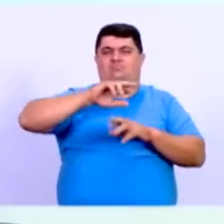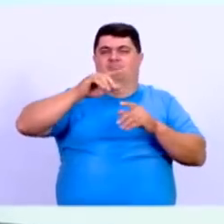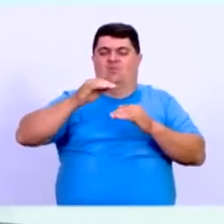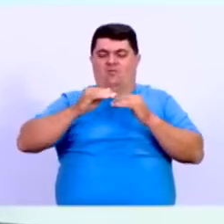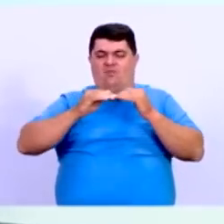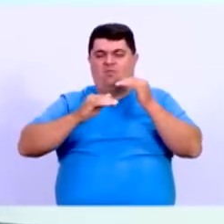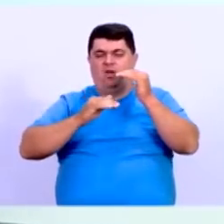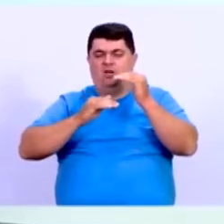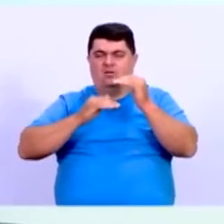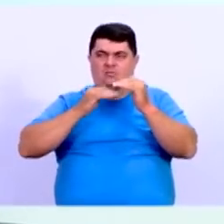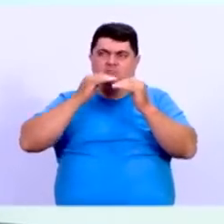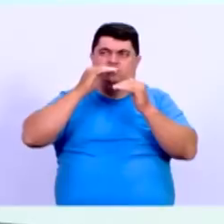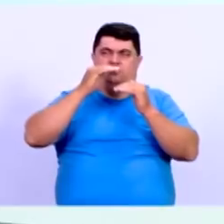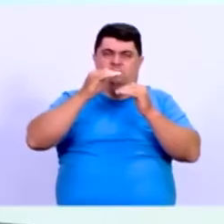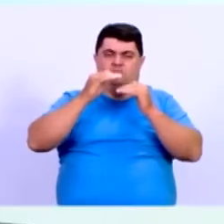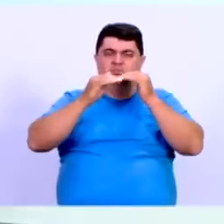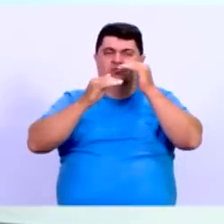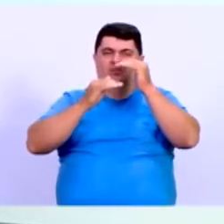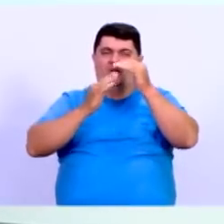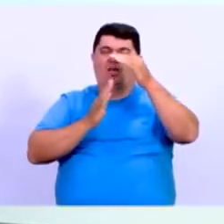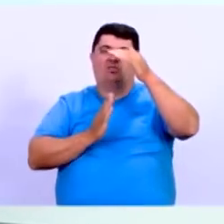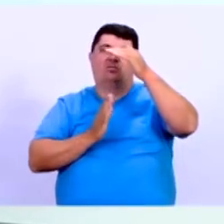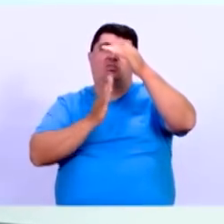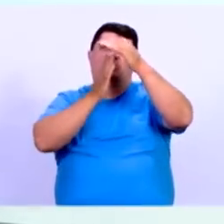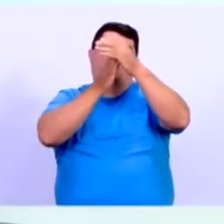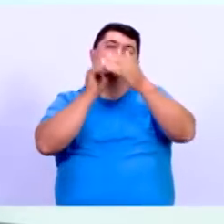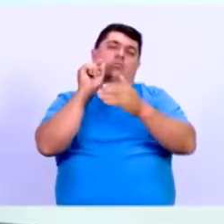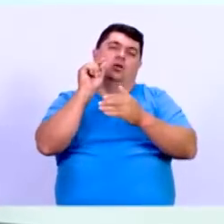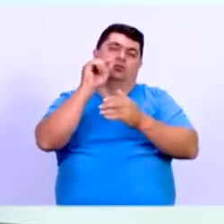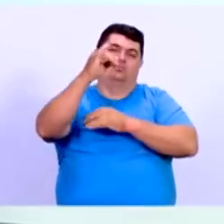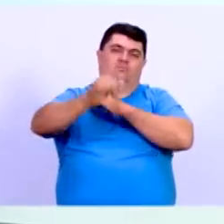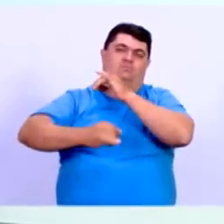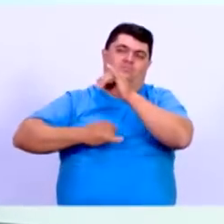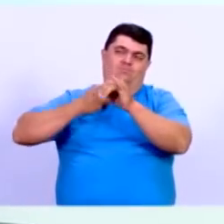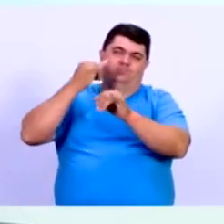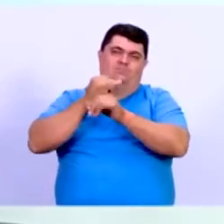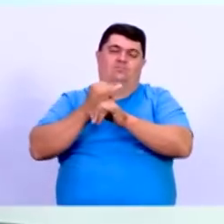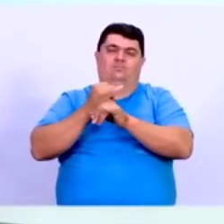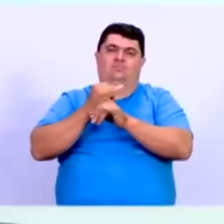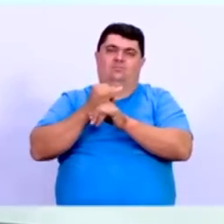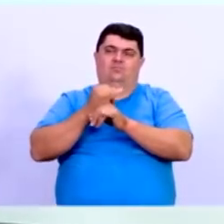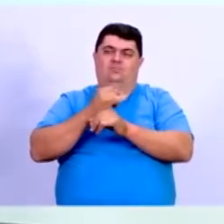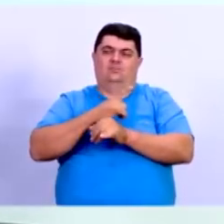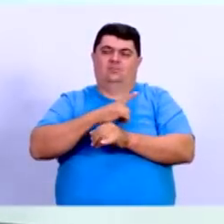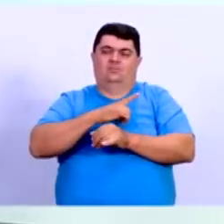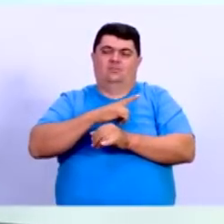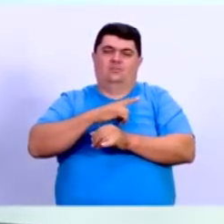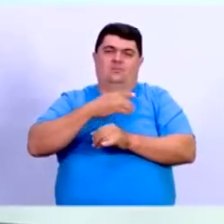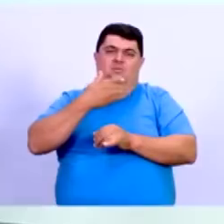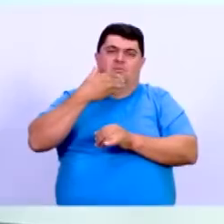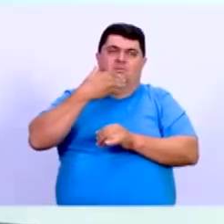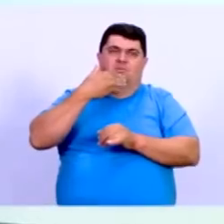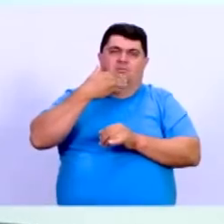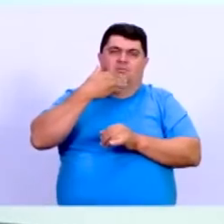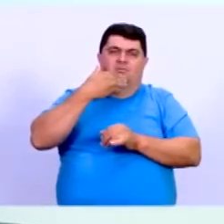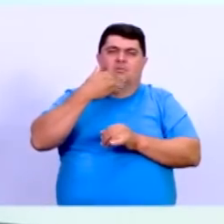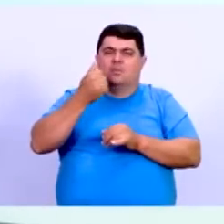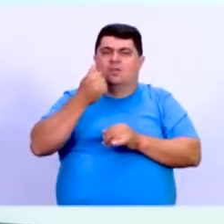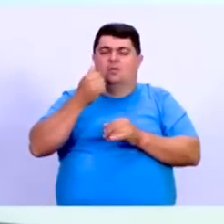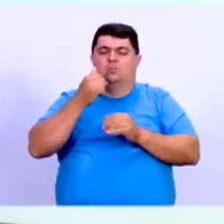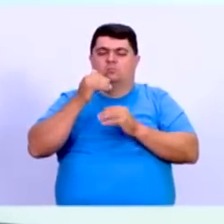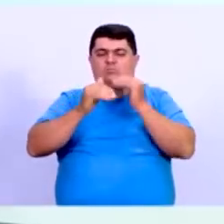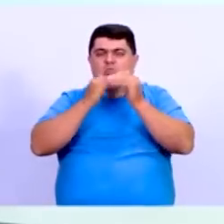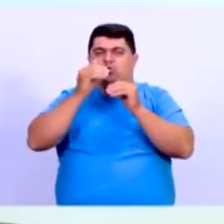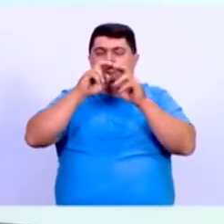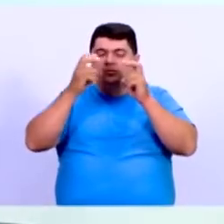aí, por último ali, vocês viram o quê? A internet, né? A internet, pessoal, impulsionou ainda mais o desenvolvimento do computador,